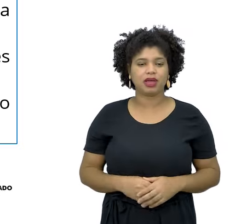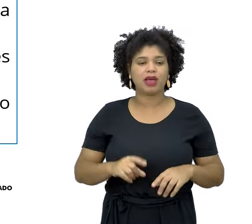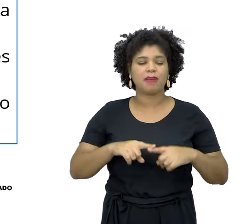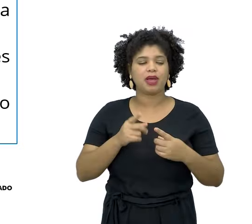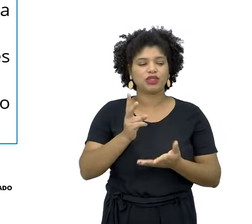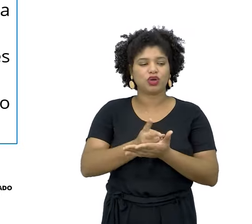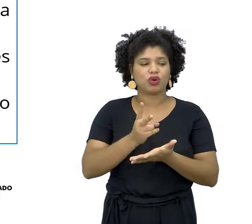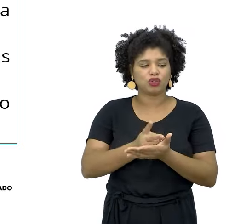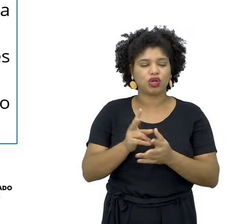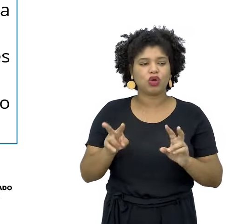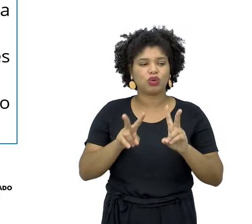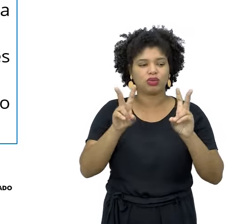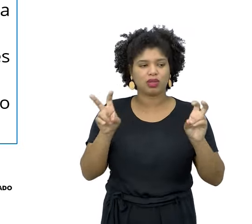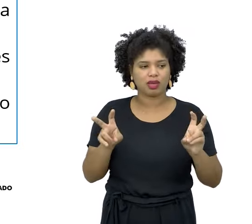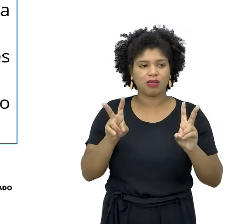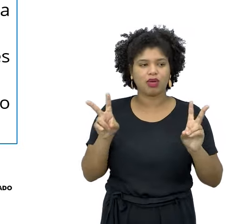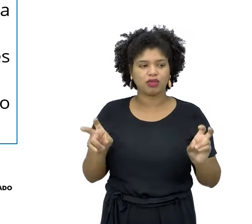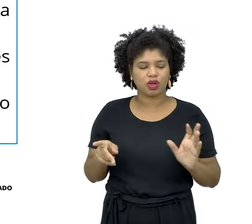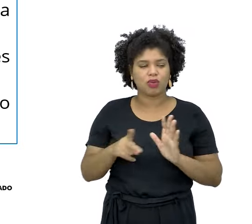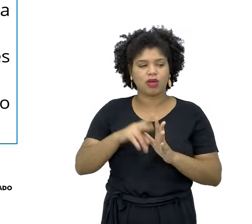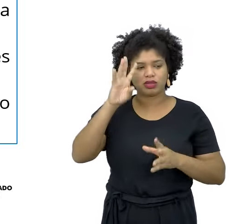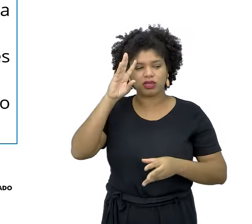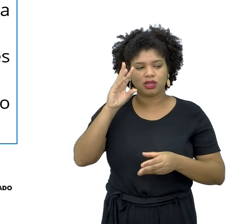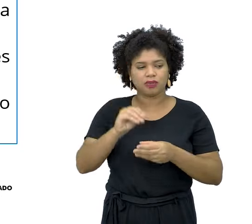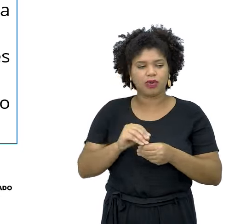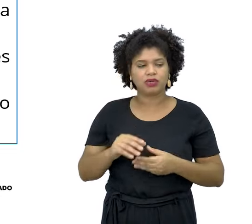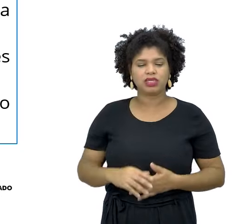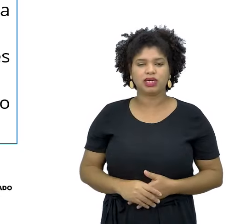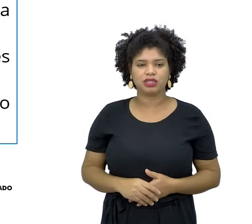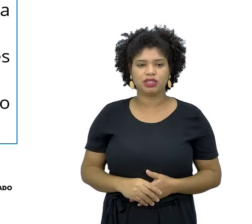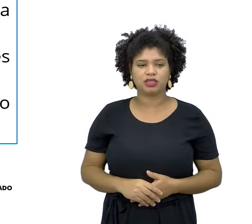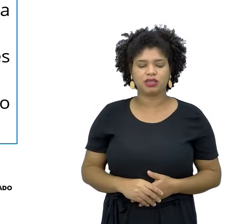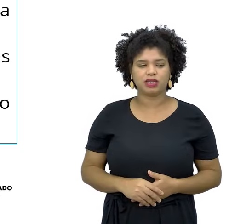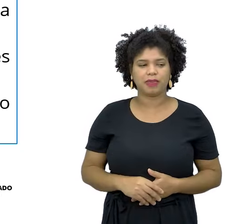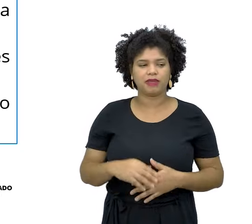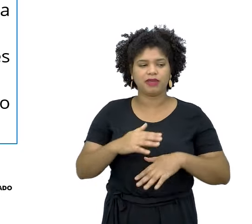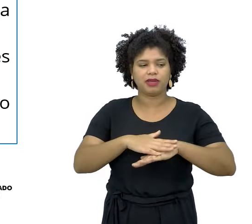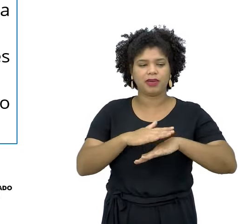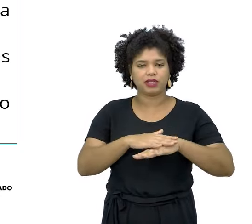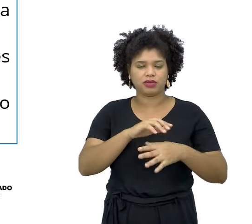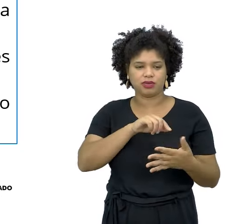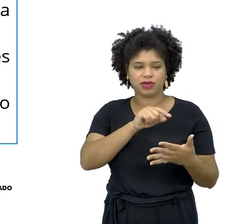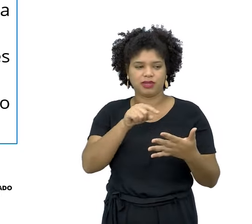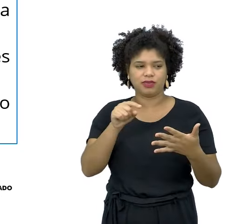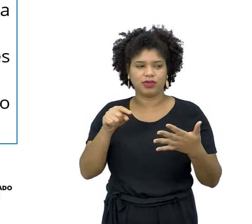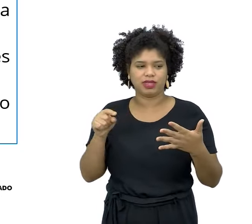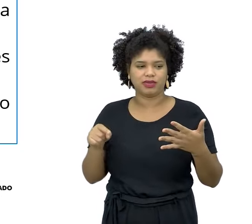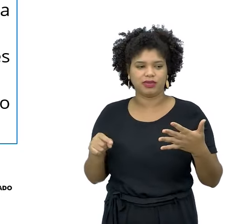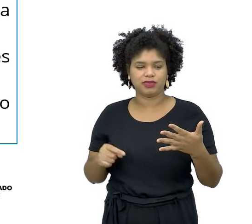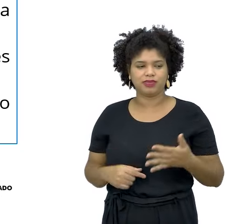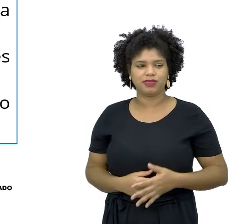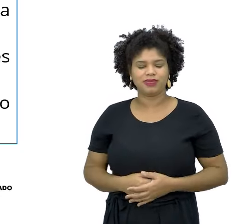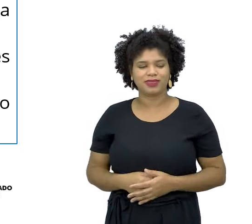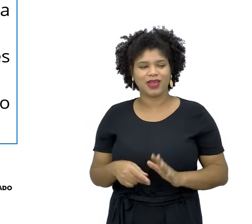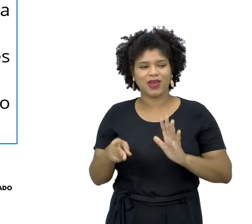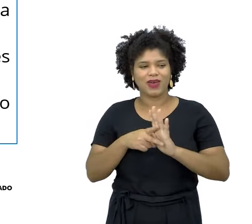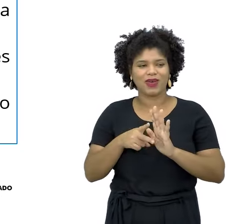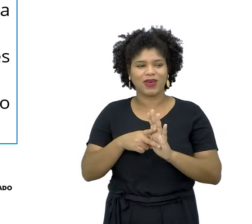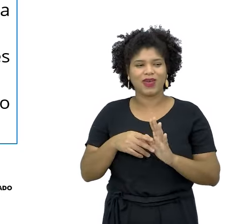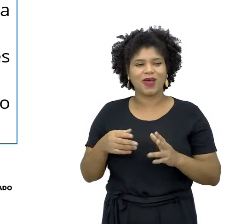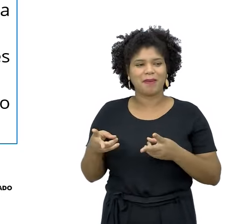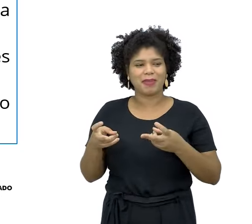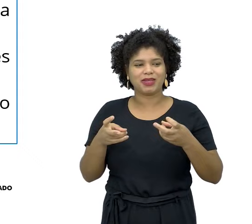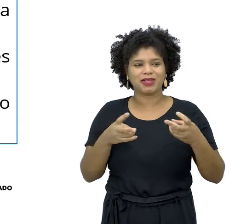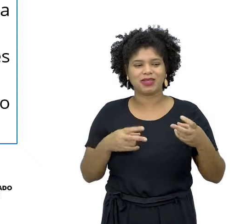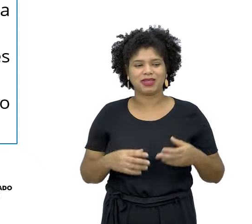deixado um tempo para a sistematização das resoluções ao final da aula? Com ou sem a participação do professor, é melhor com a participação do